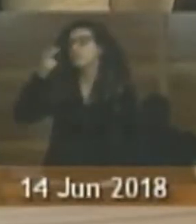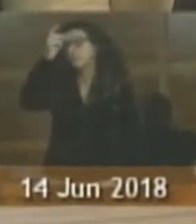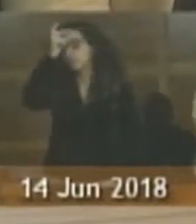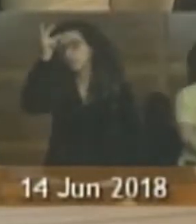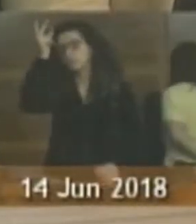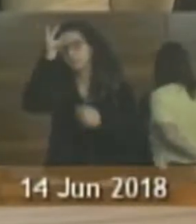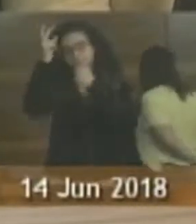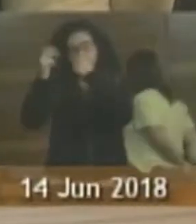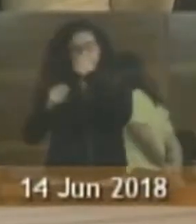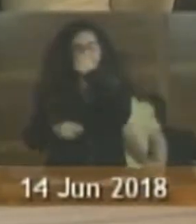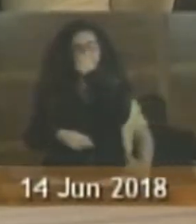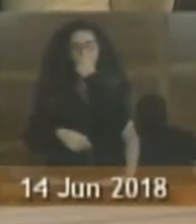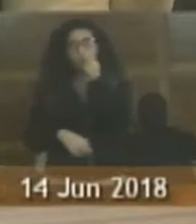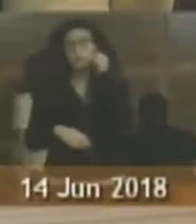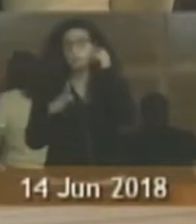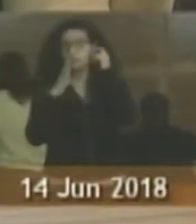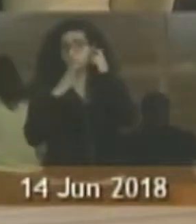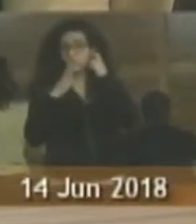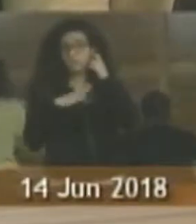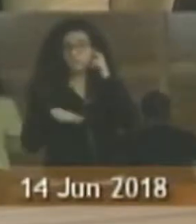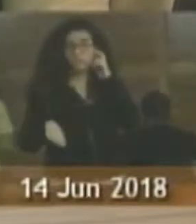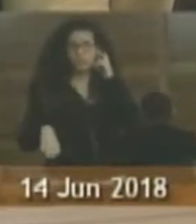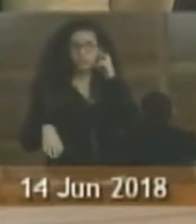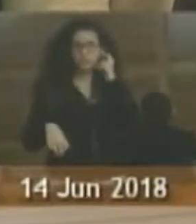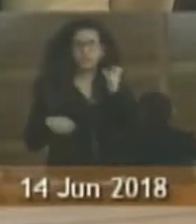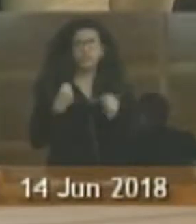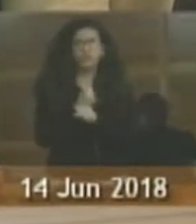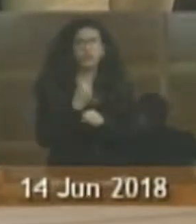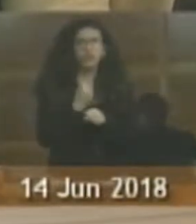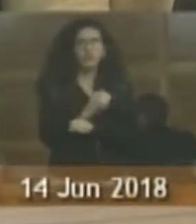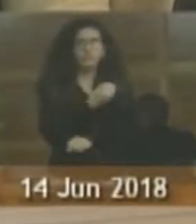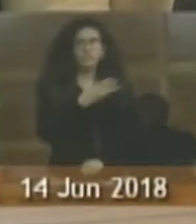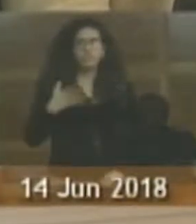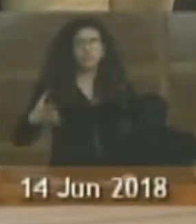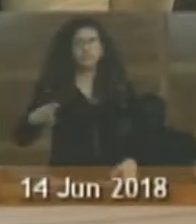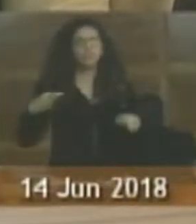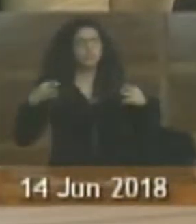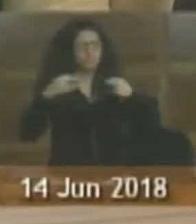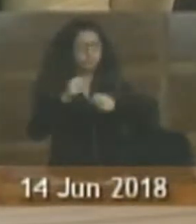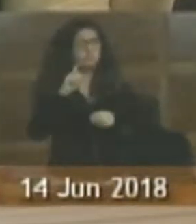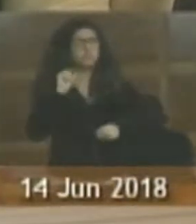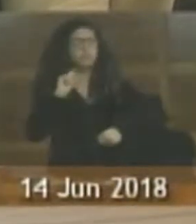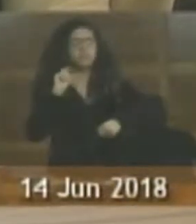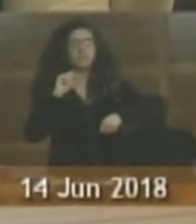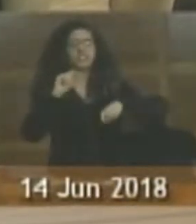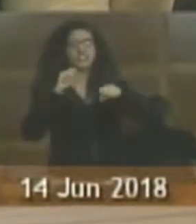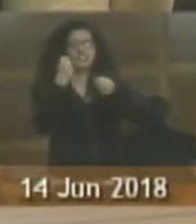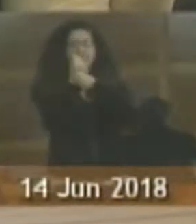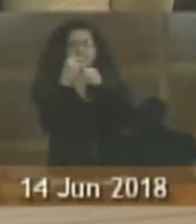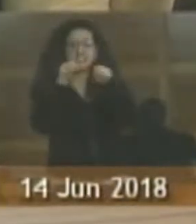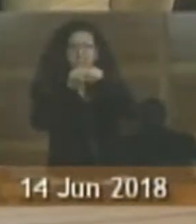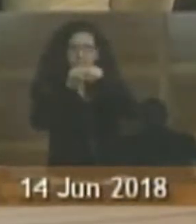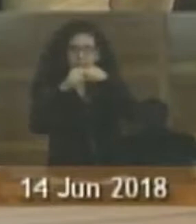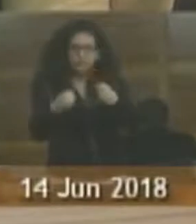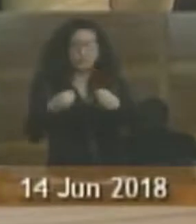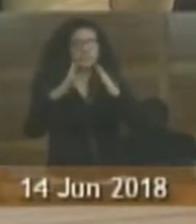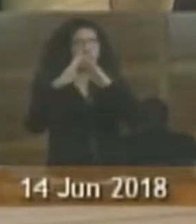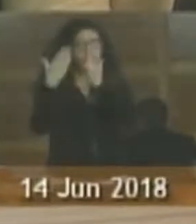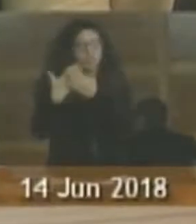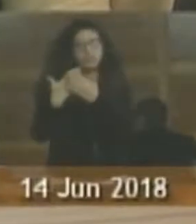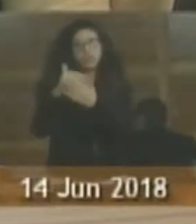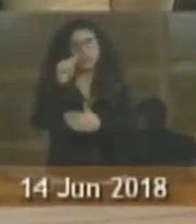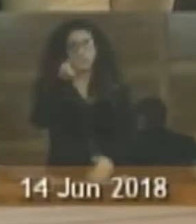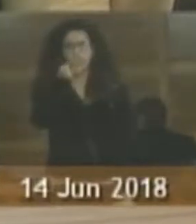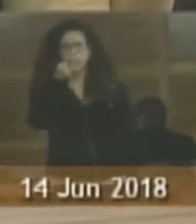Indicando ao prefeito municipal, em caráter de urgência, a manutenção dos equipamentos danificados da Escola Áurea Pires da Gama, na rodovia